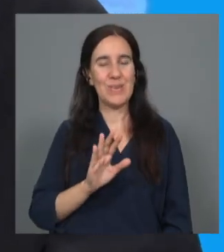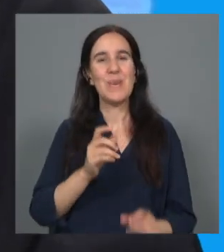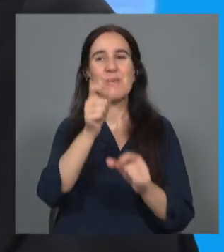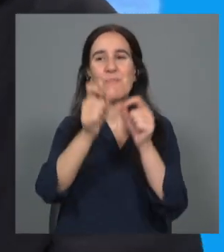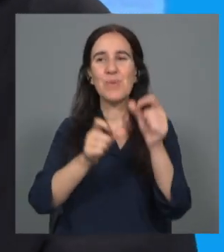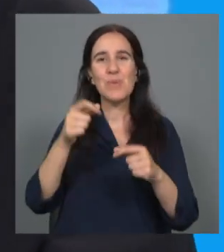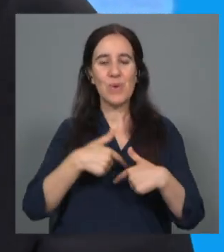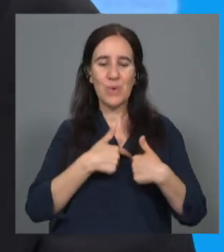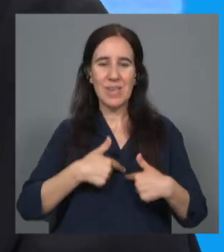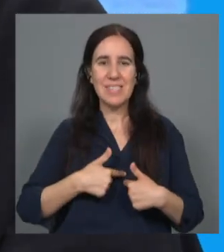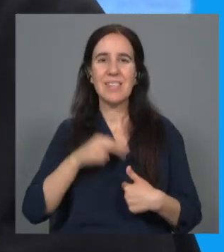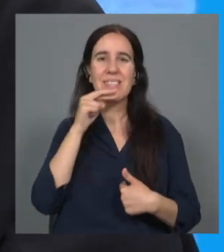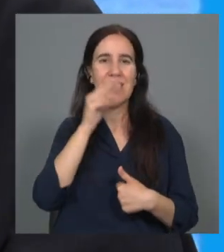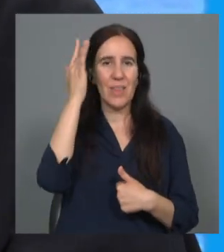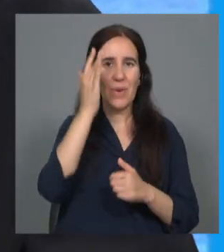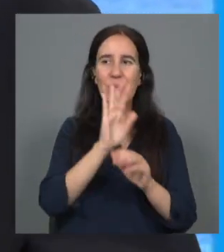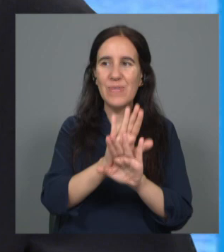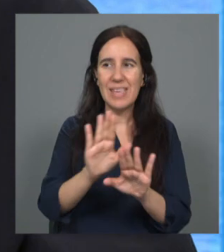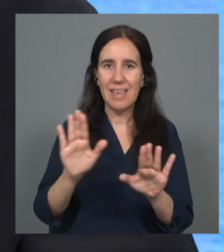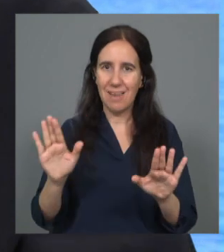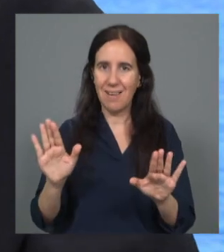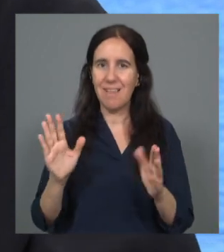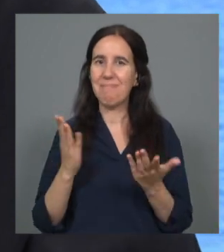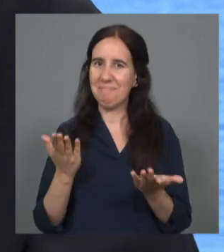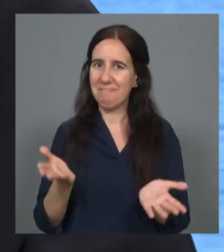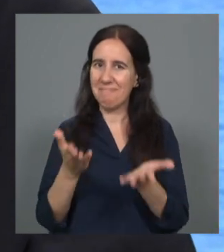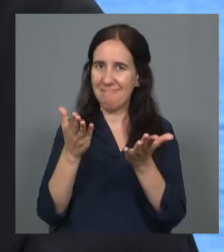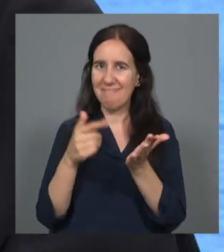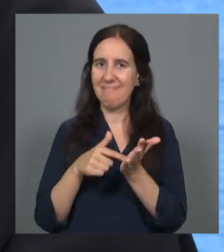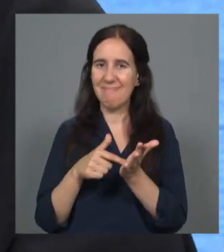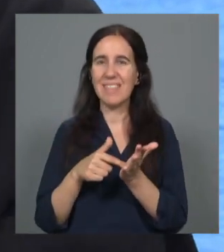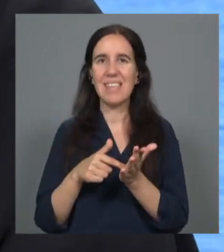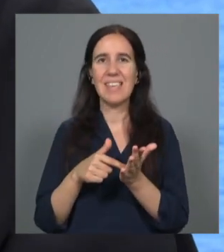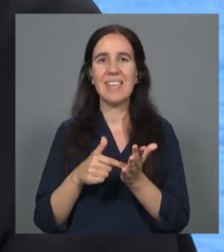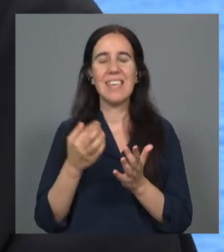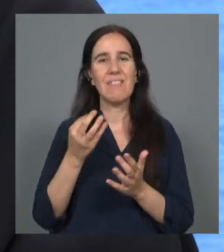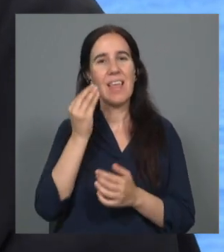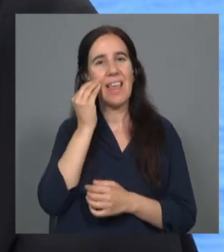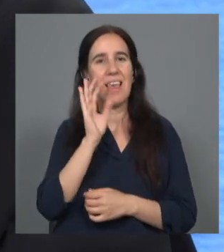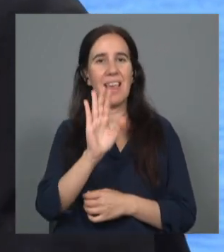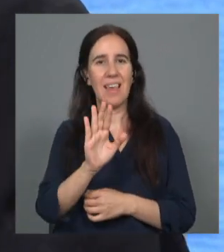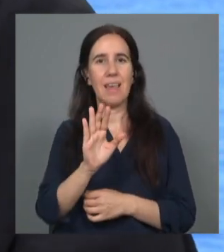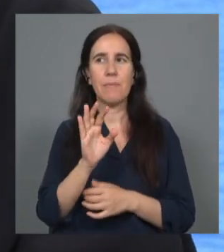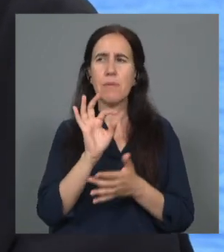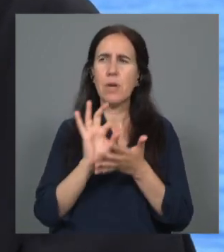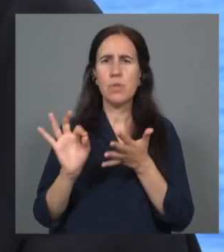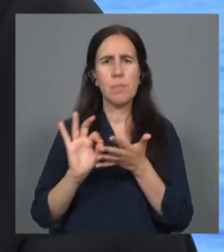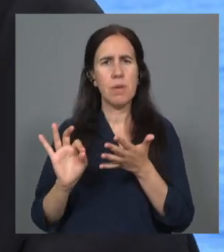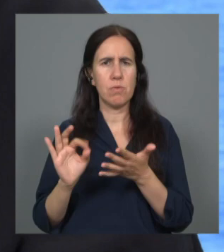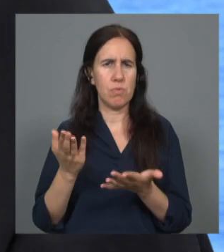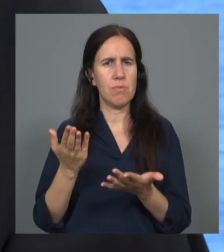pessoas e, portanto, que continue a ser caracterizado com aqueles aspectos